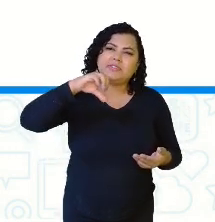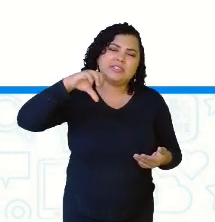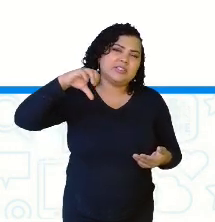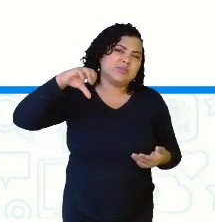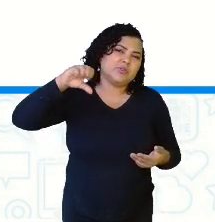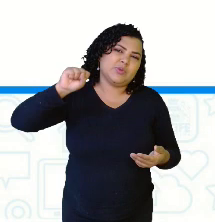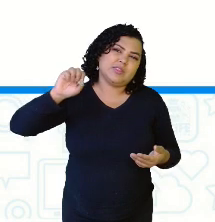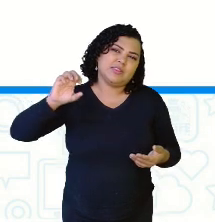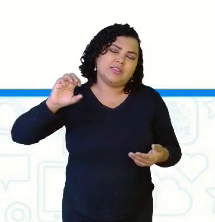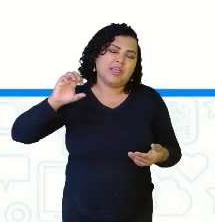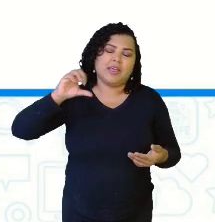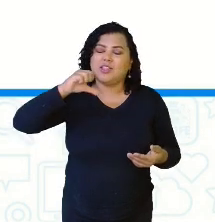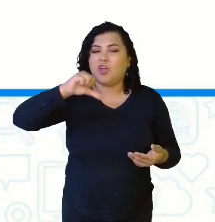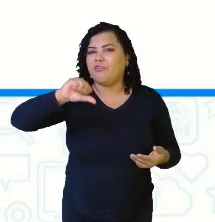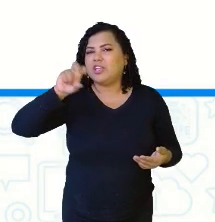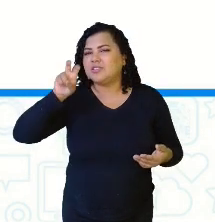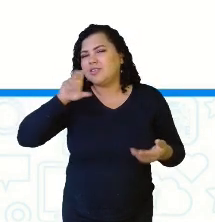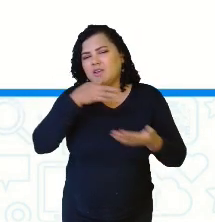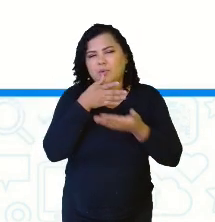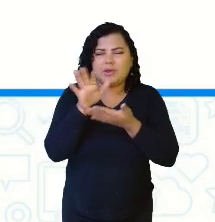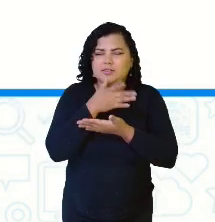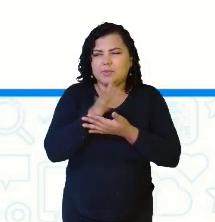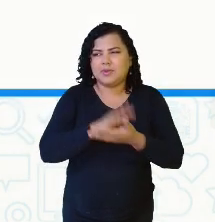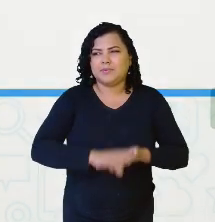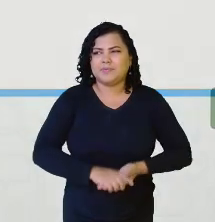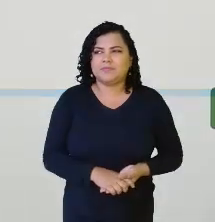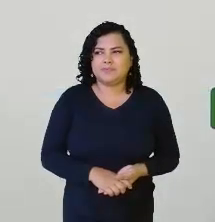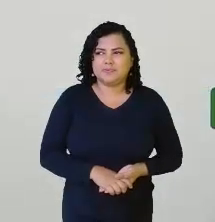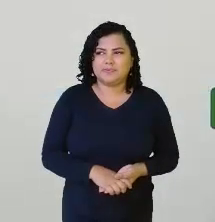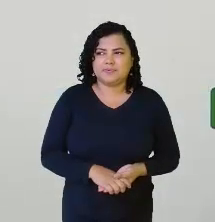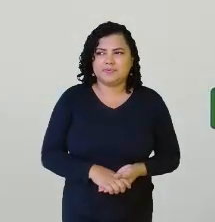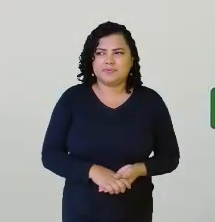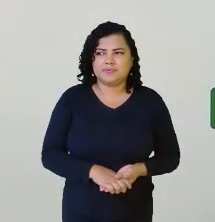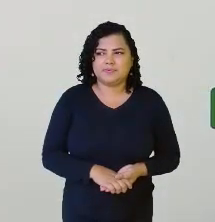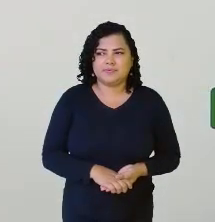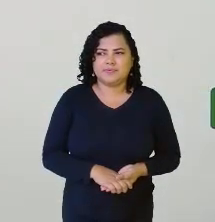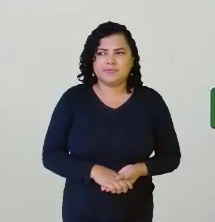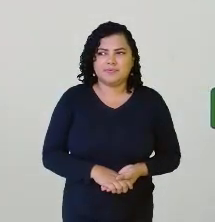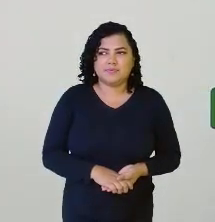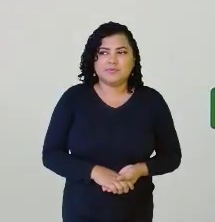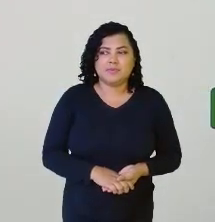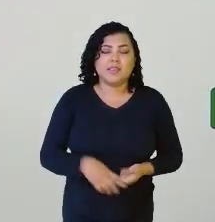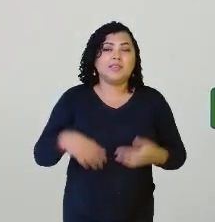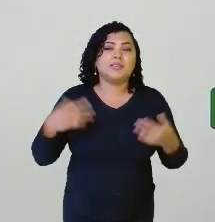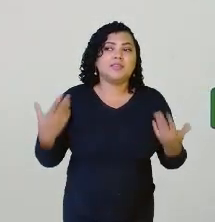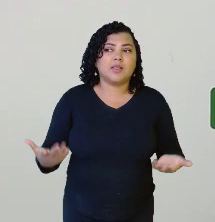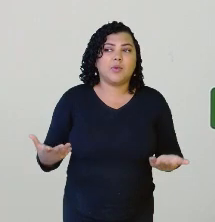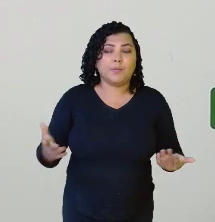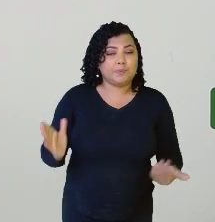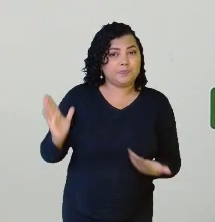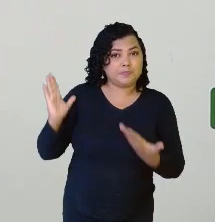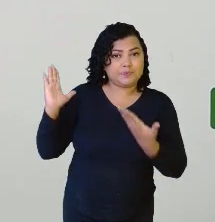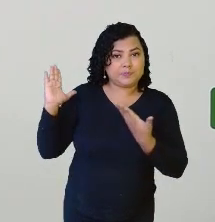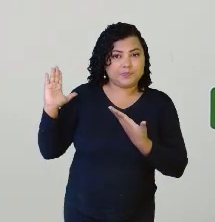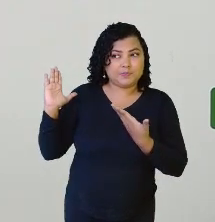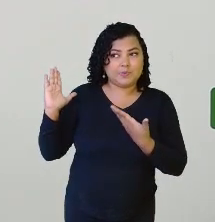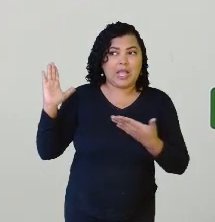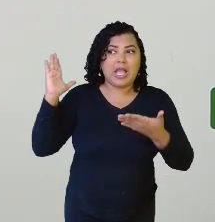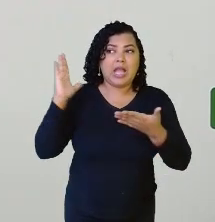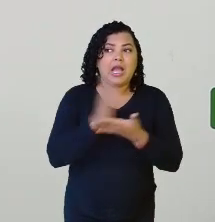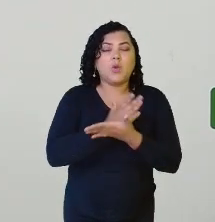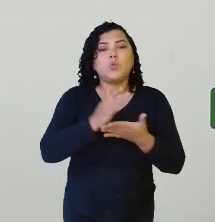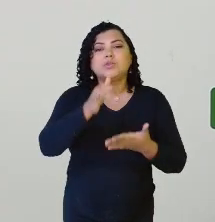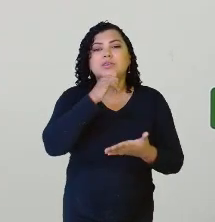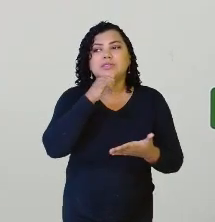ambientes virtuais, que é quando a gente ligava o computador na internet. E aí, eu trouxe para vocês alguns